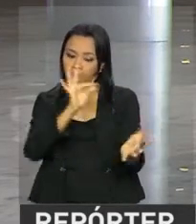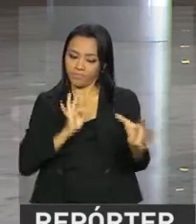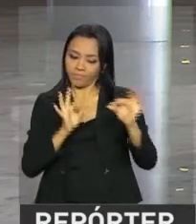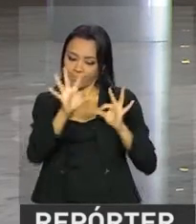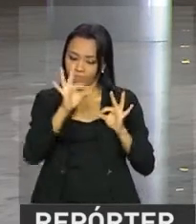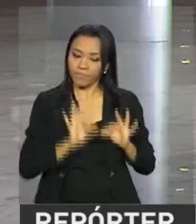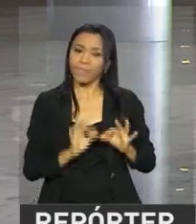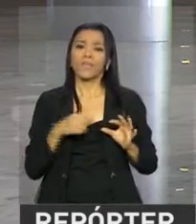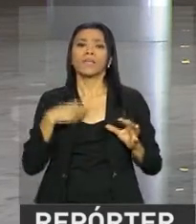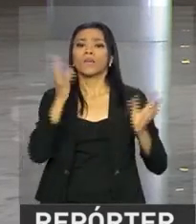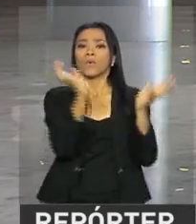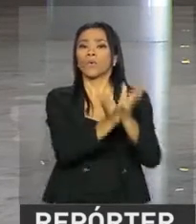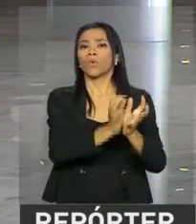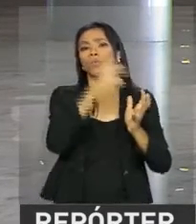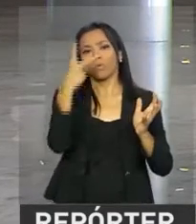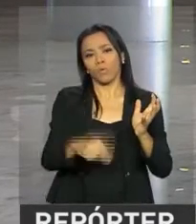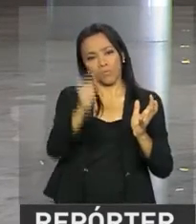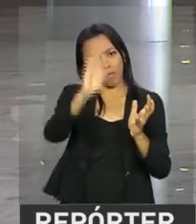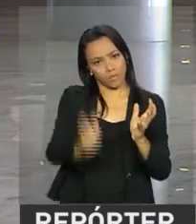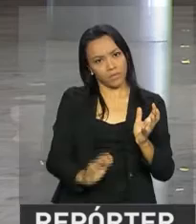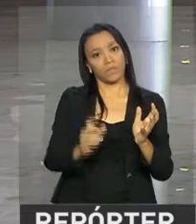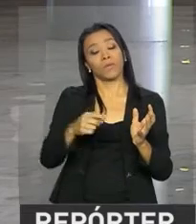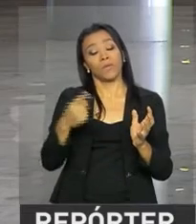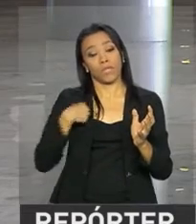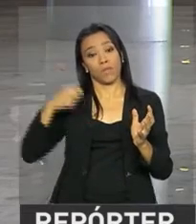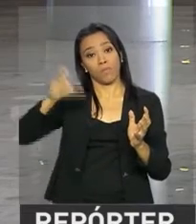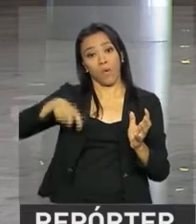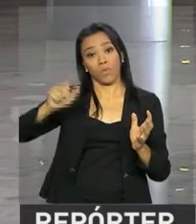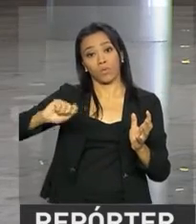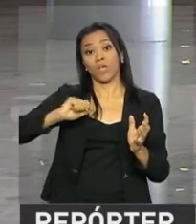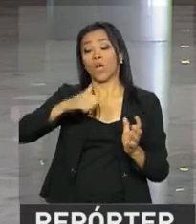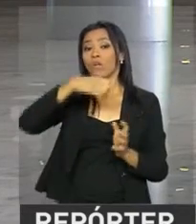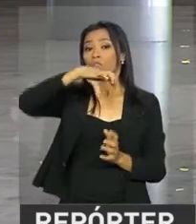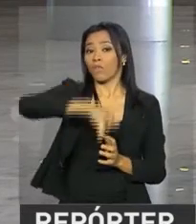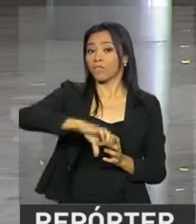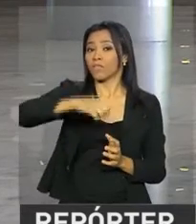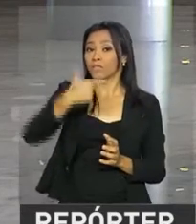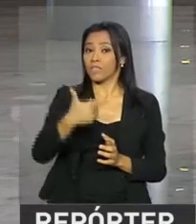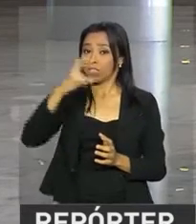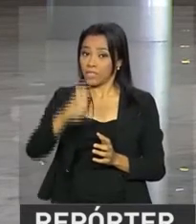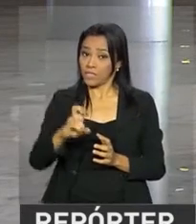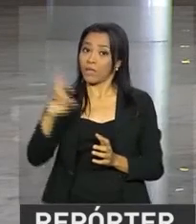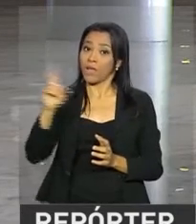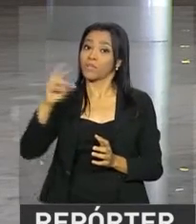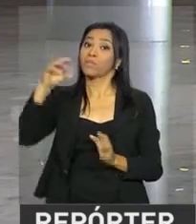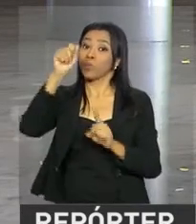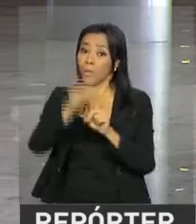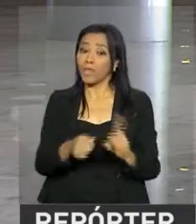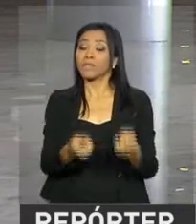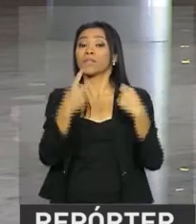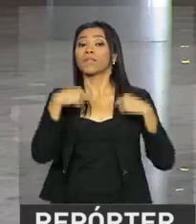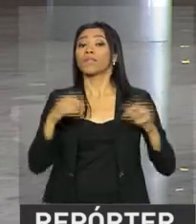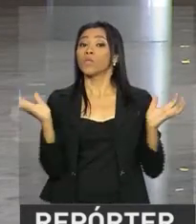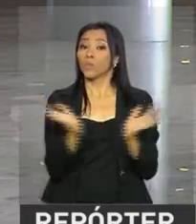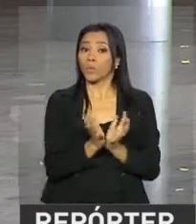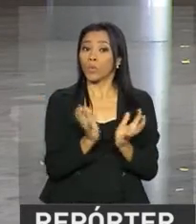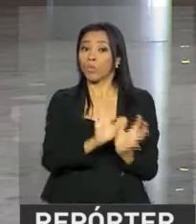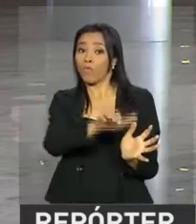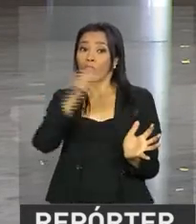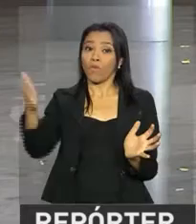duas categorias: a categoria nacional, que recebe bolsas de R$ 925 por mês, e a internacional, que recebe bolsas